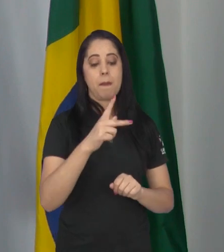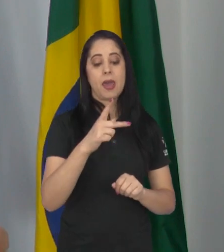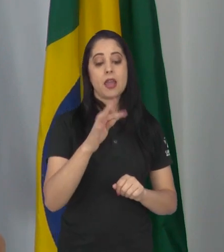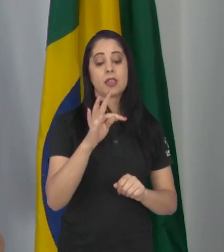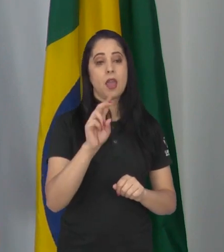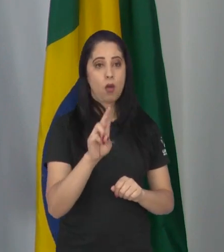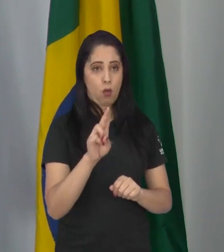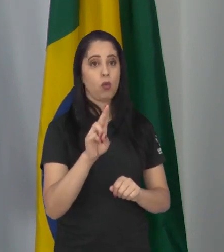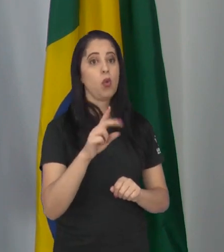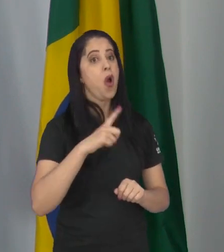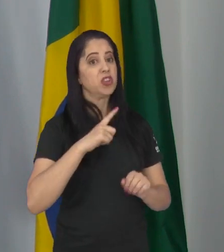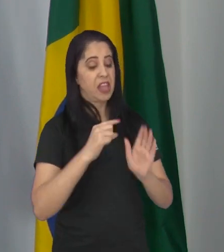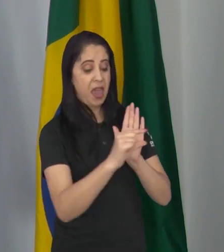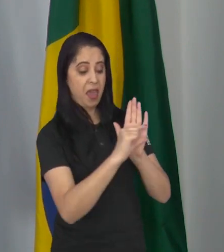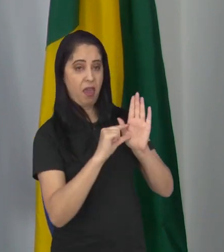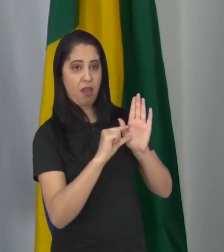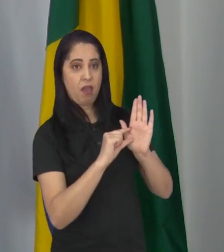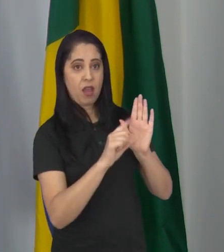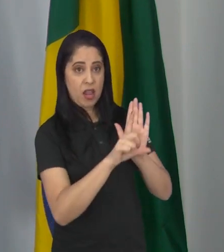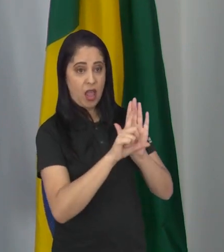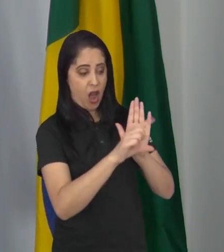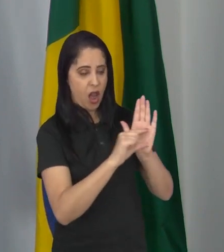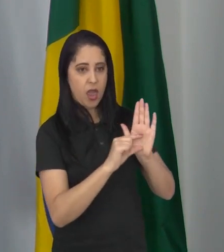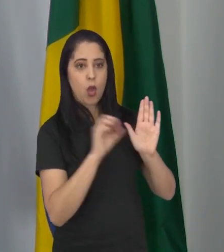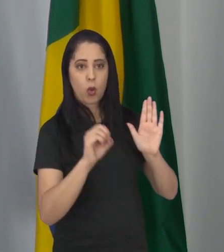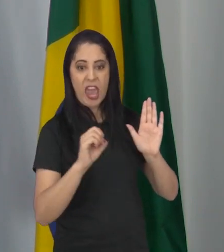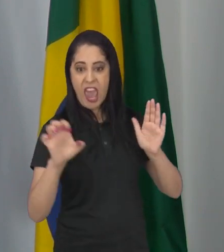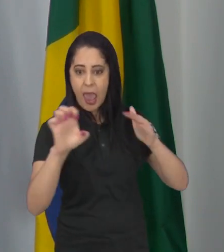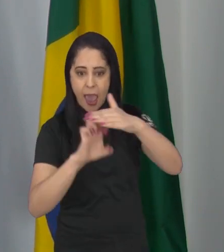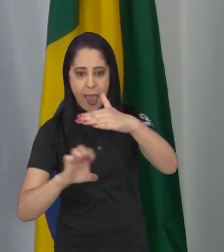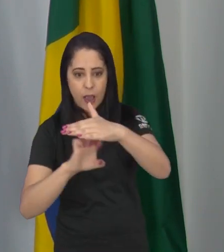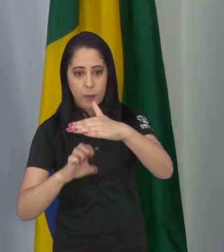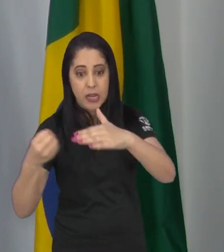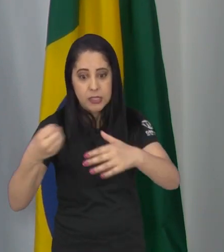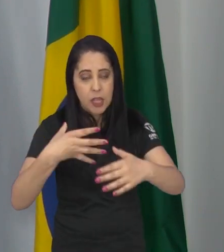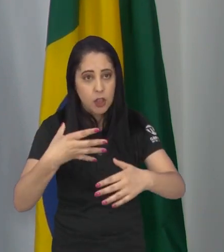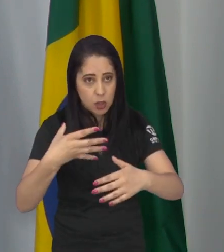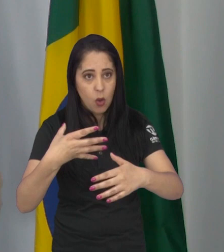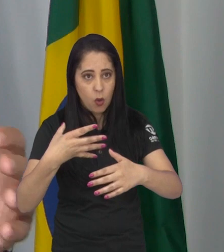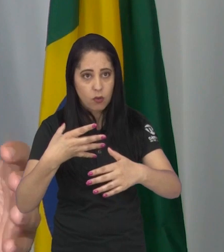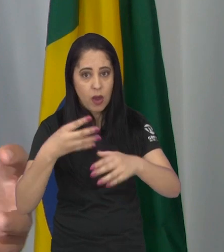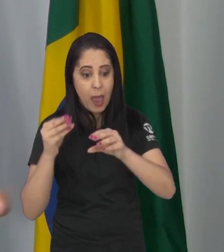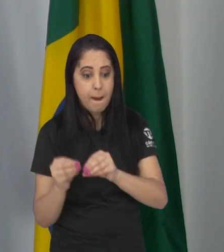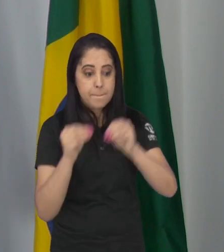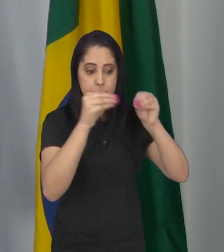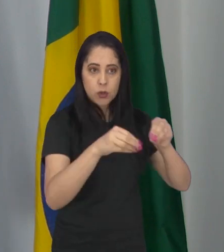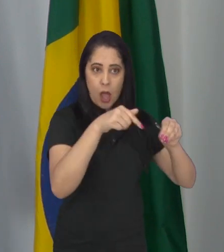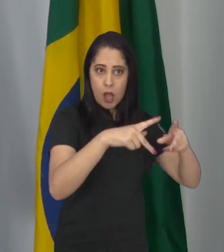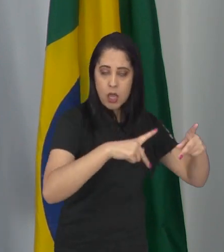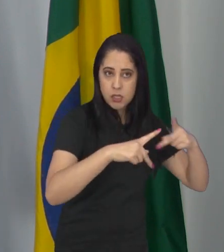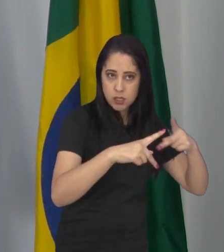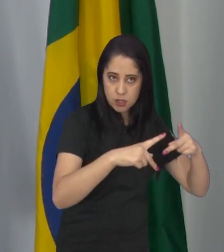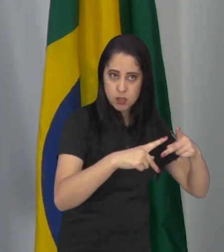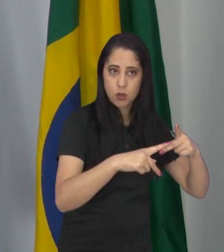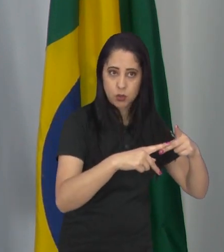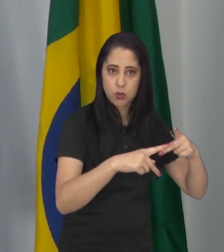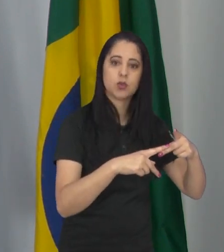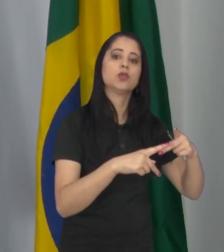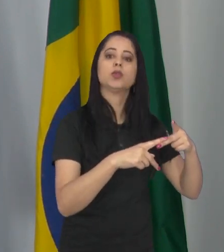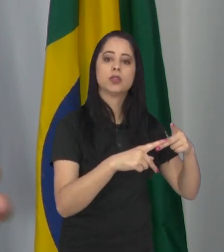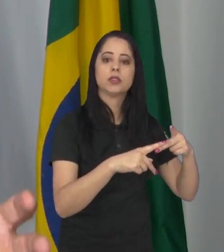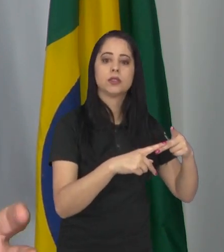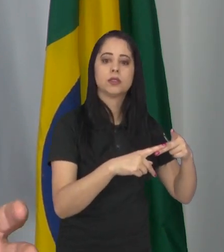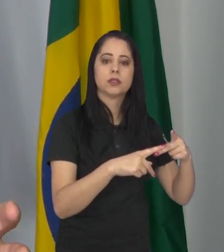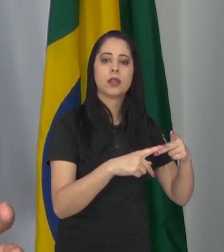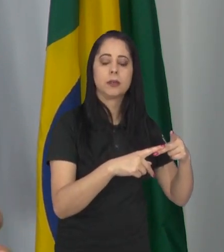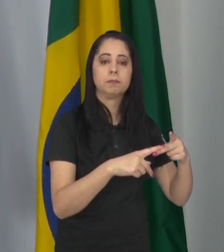ao IPTU. Existe um outro capítulo na lei que para novas empresas ou para o aumento de área ocupada em imóveis das empresas que já estão